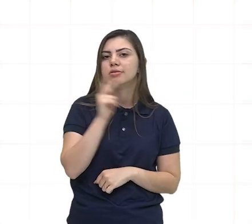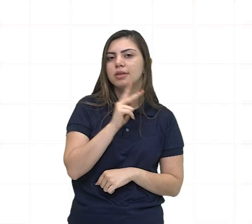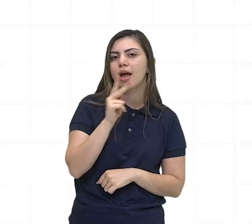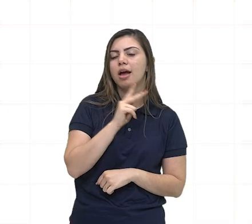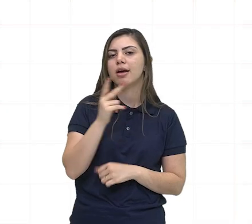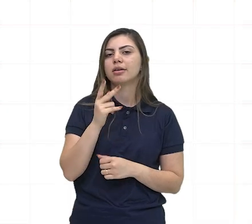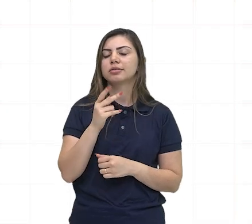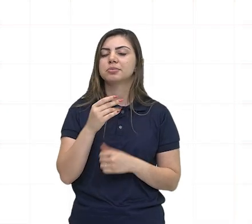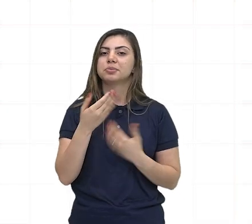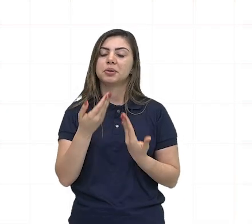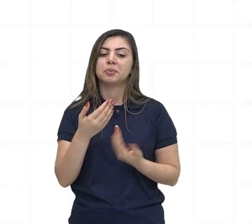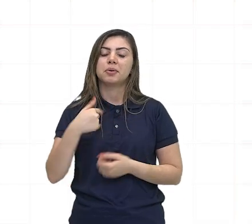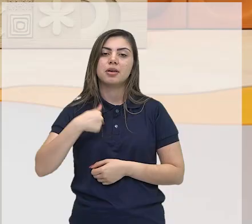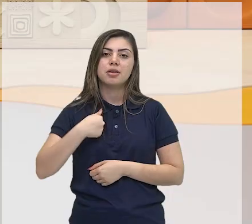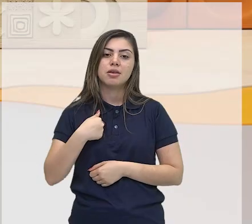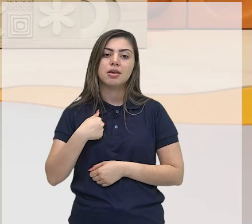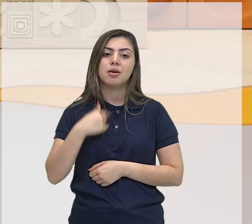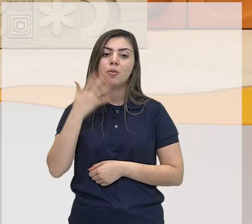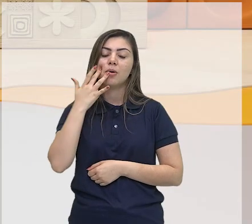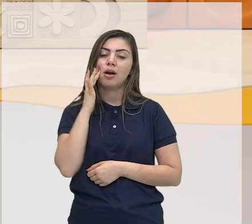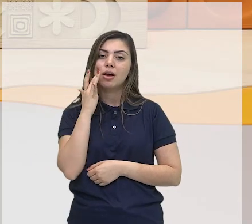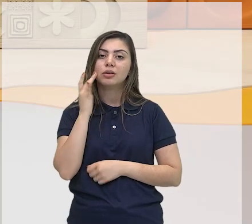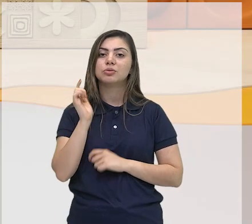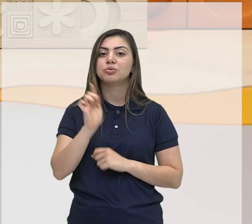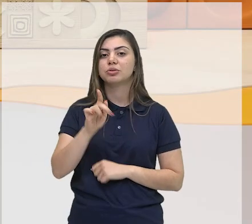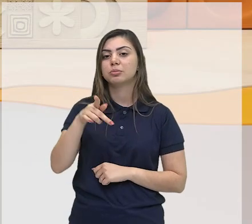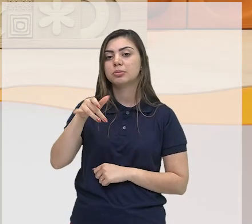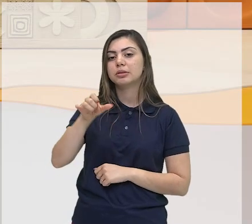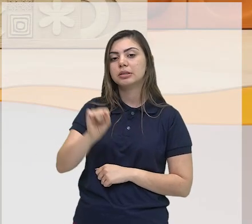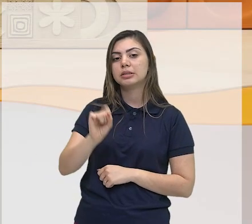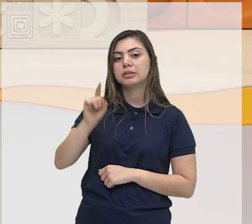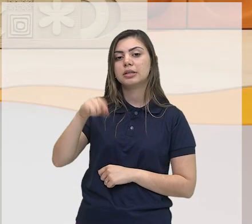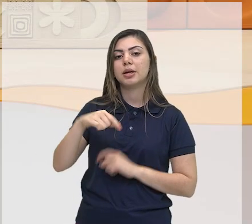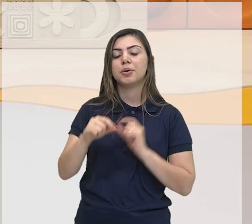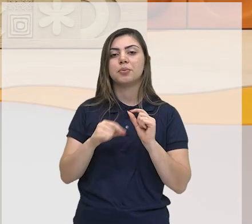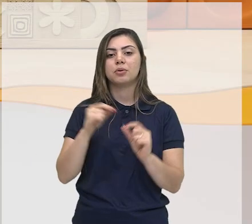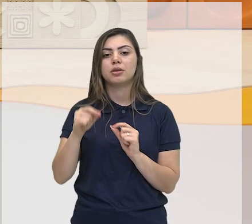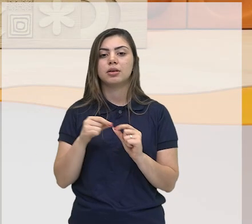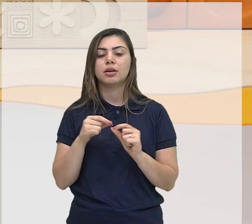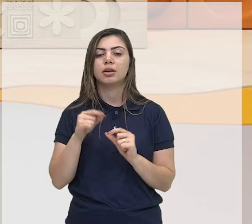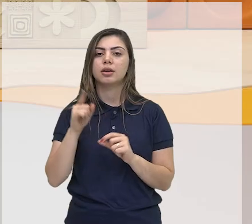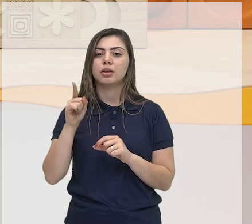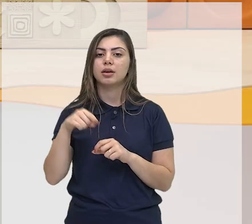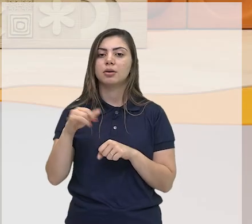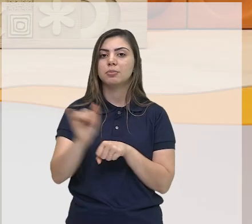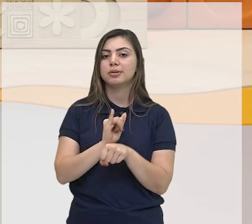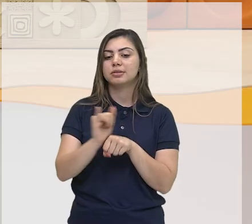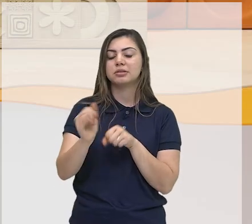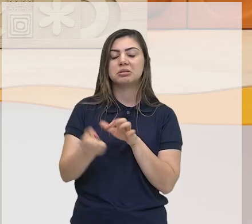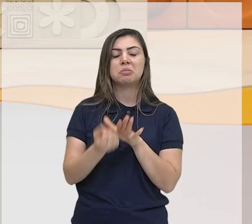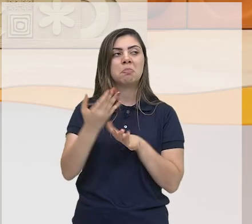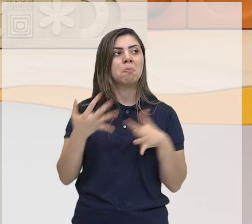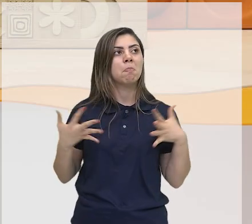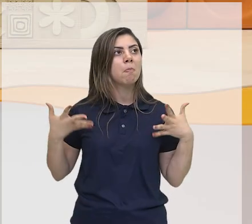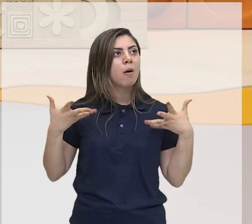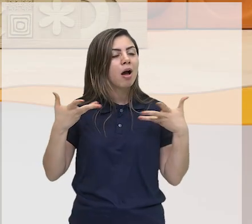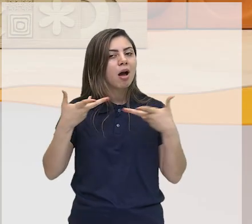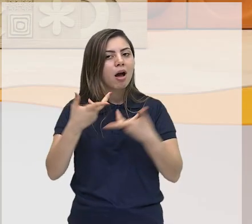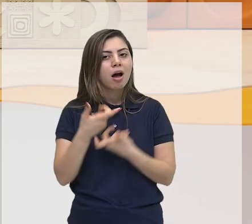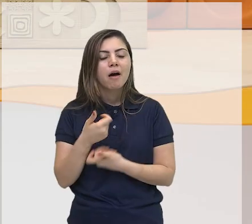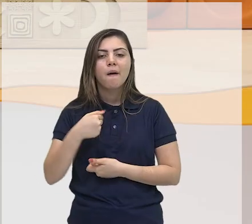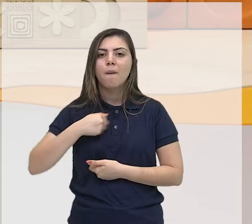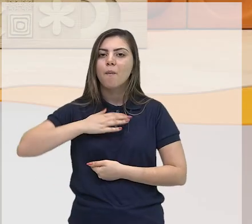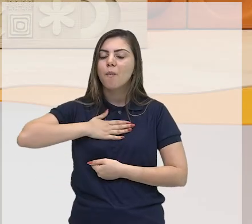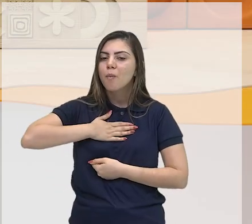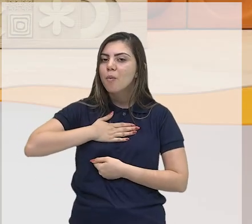Então, para mim, por exemplo, o GPS foi um dos recursos, um dos meios de orientação assim, magnífico, que ele